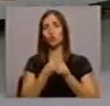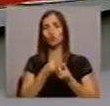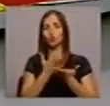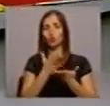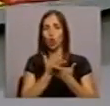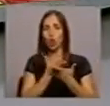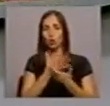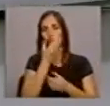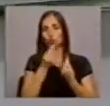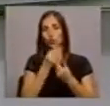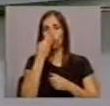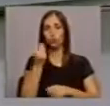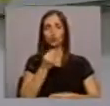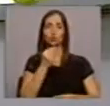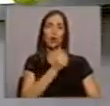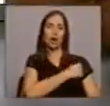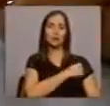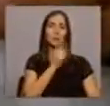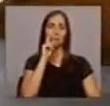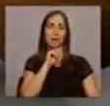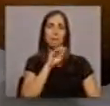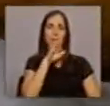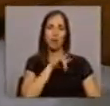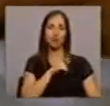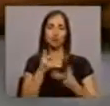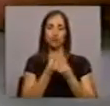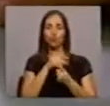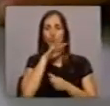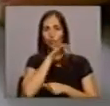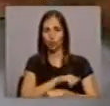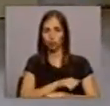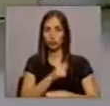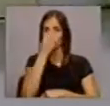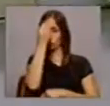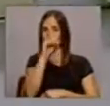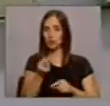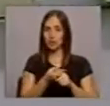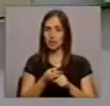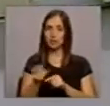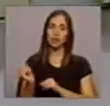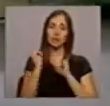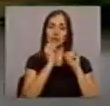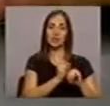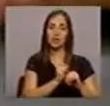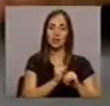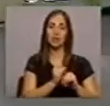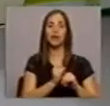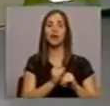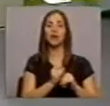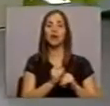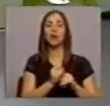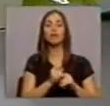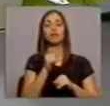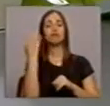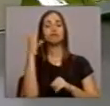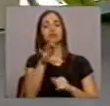portanto é uma sugestão muito interessante da Book Smile. Depois da saída de emergência, em boa hora a saída de emergência, publicou este